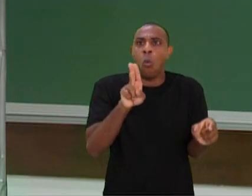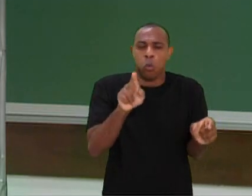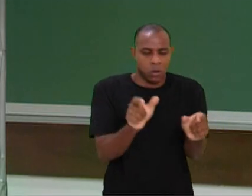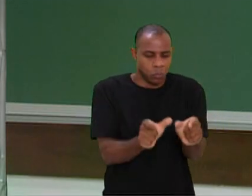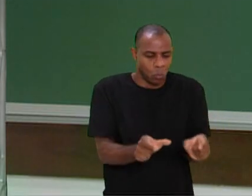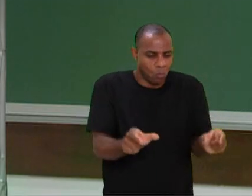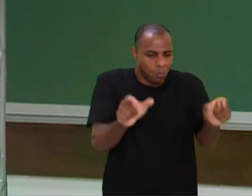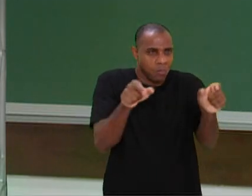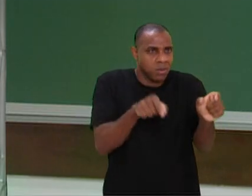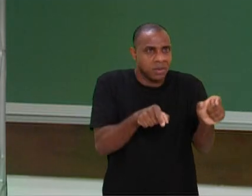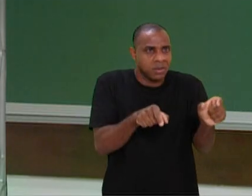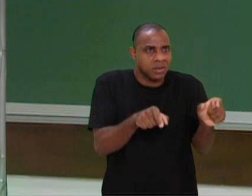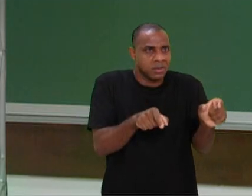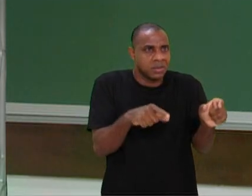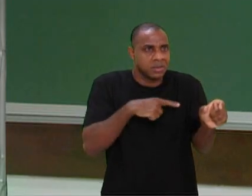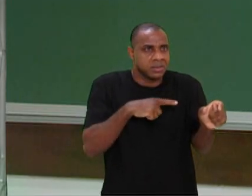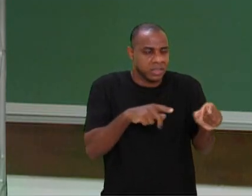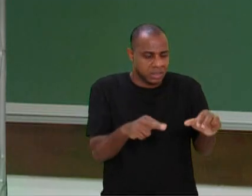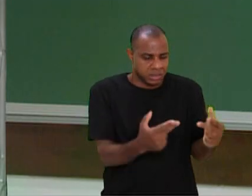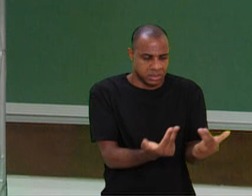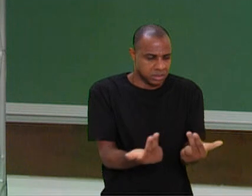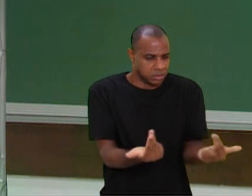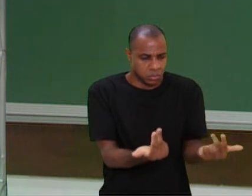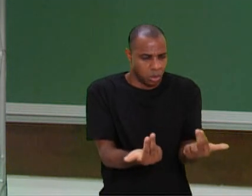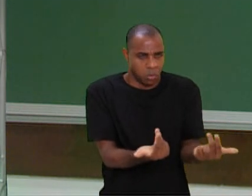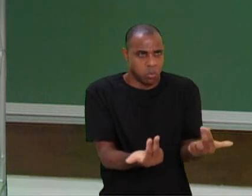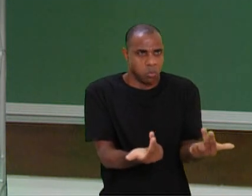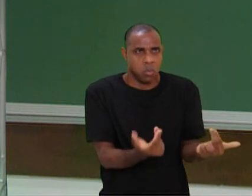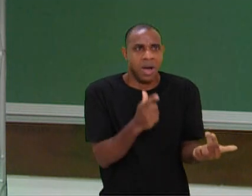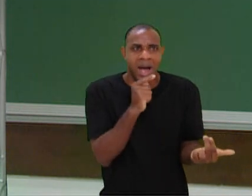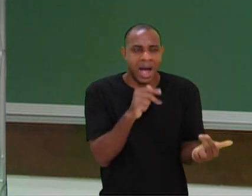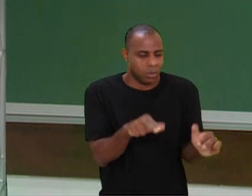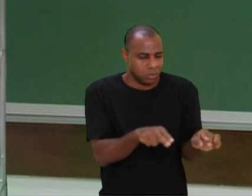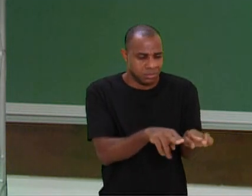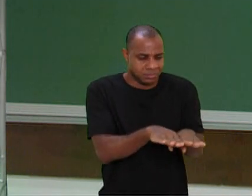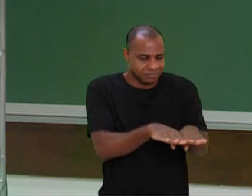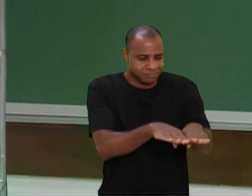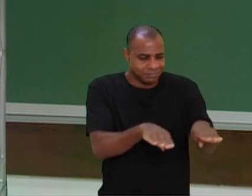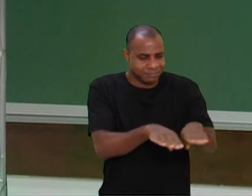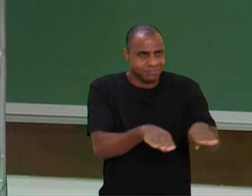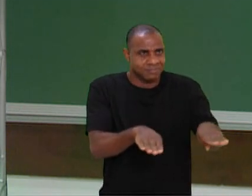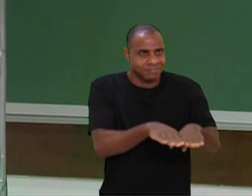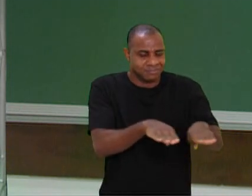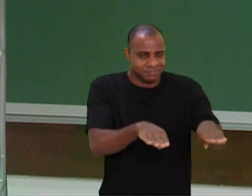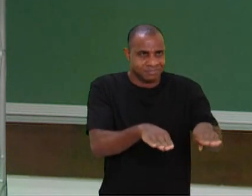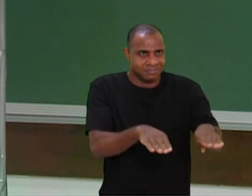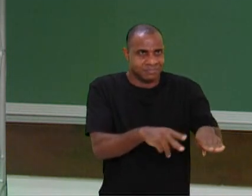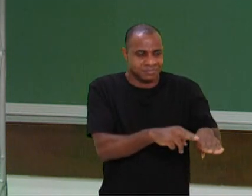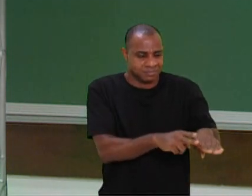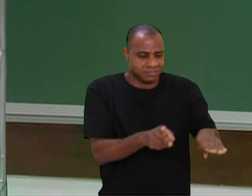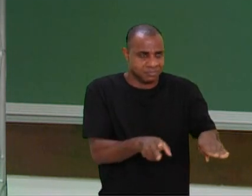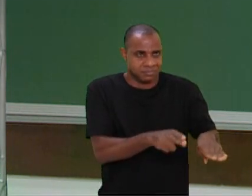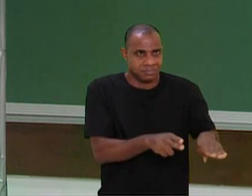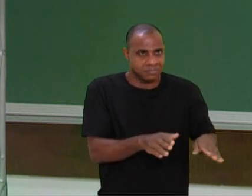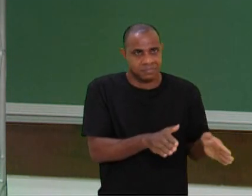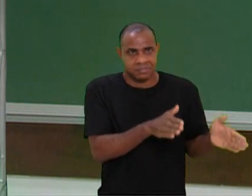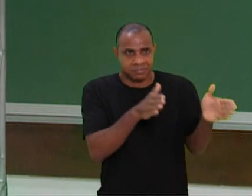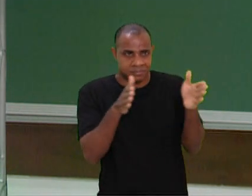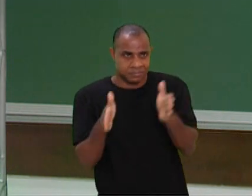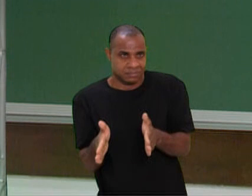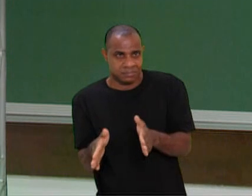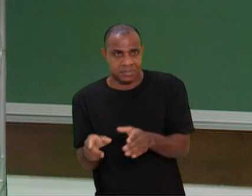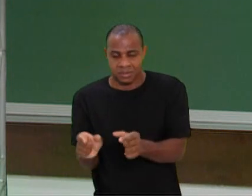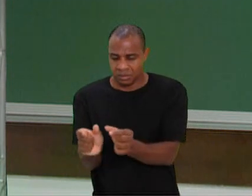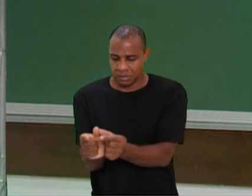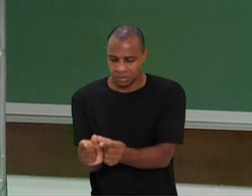certo? E você percebe que existe uma igualdade na lâmina d'água, ou seja, a mesma altura da água do lado esquerdo está para o direito. E quando você coloca